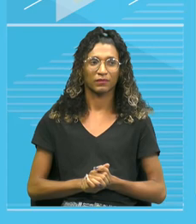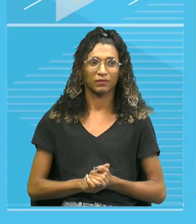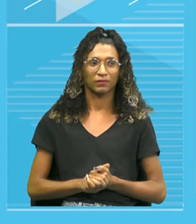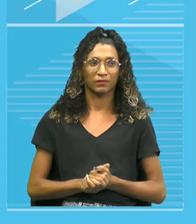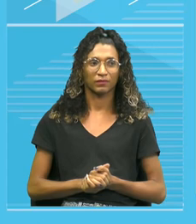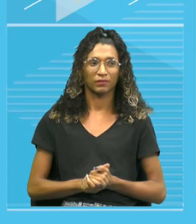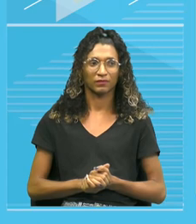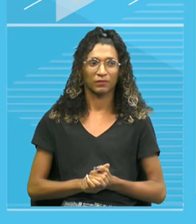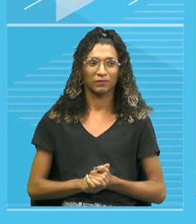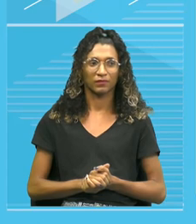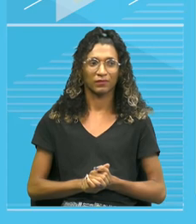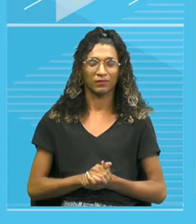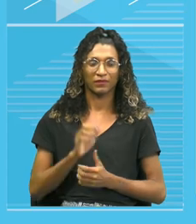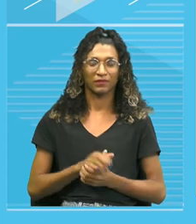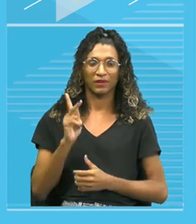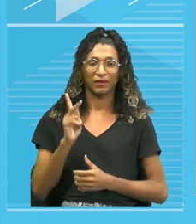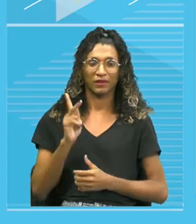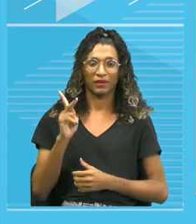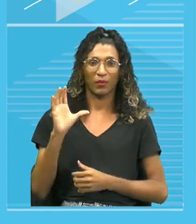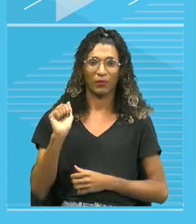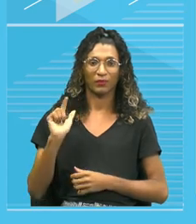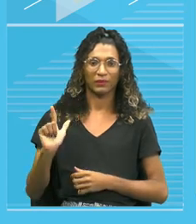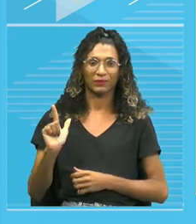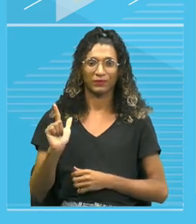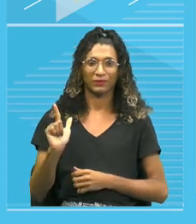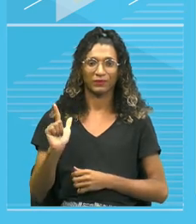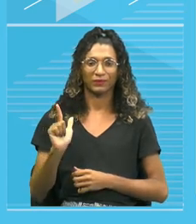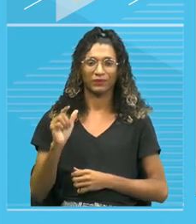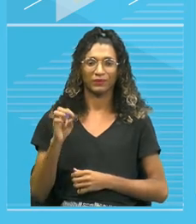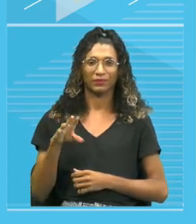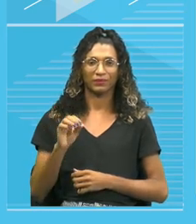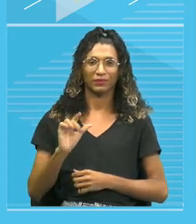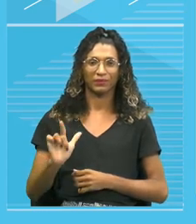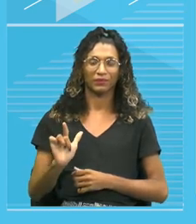cal por mal